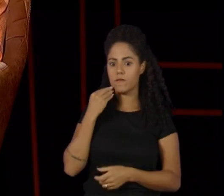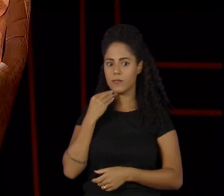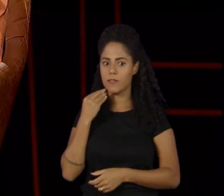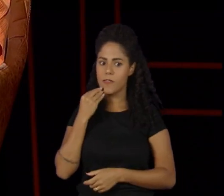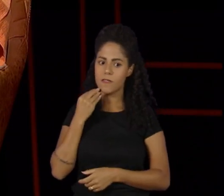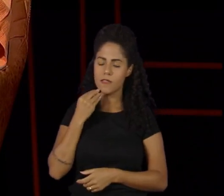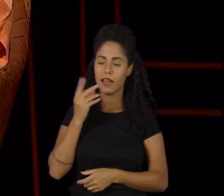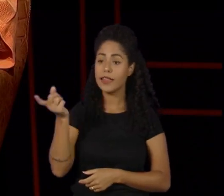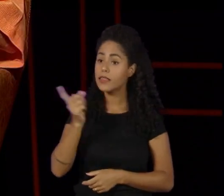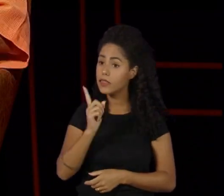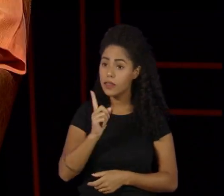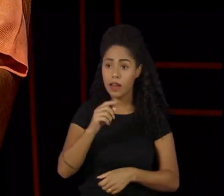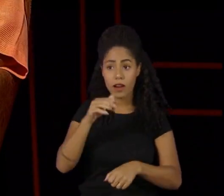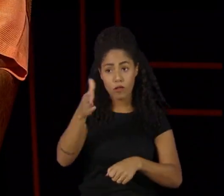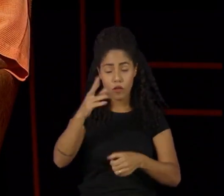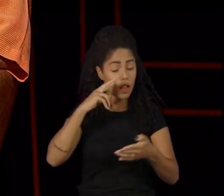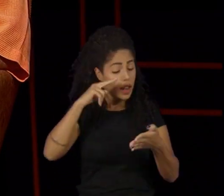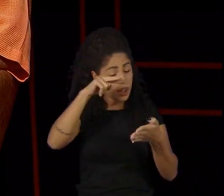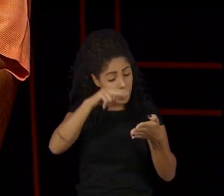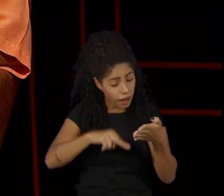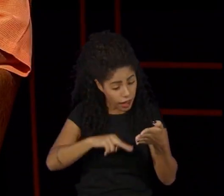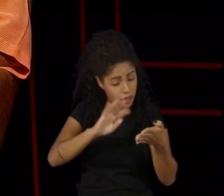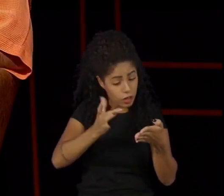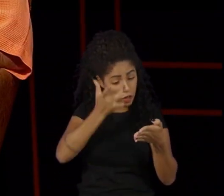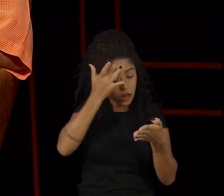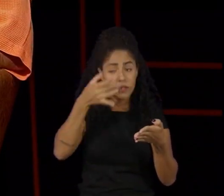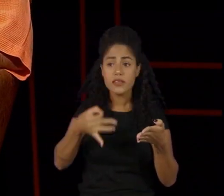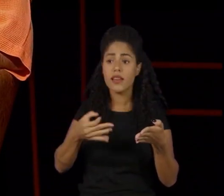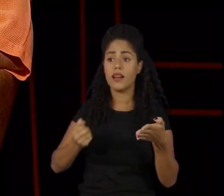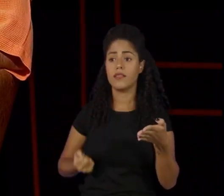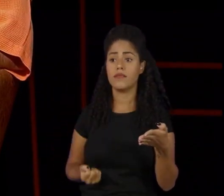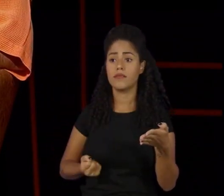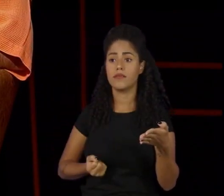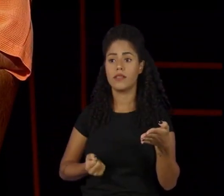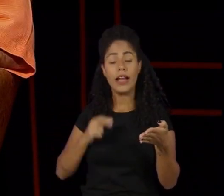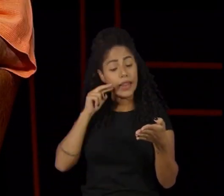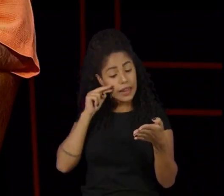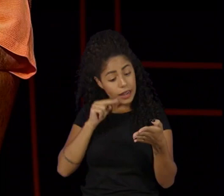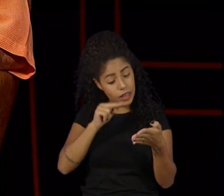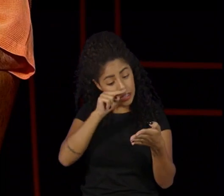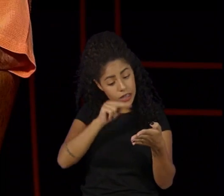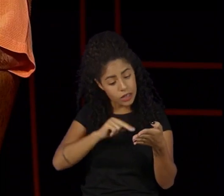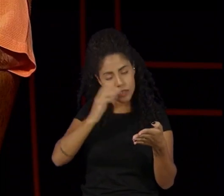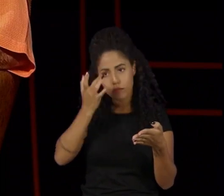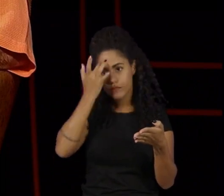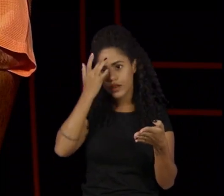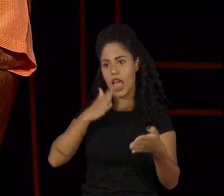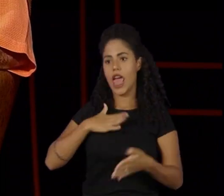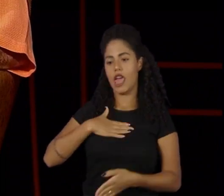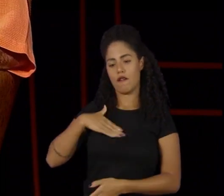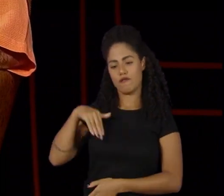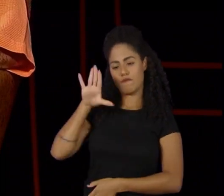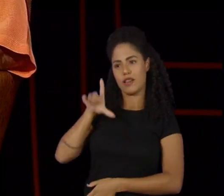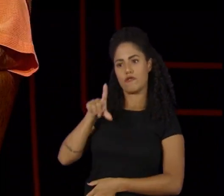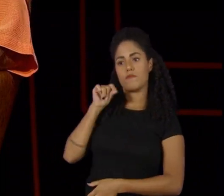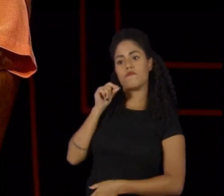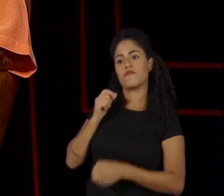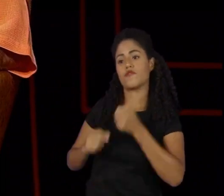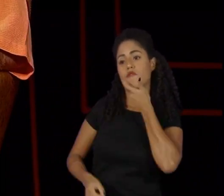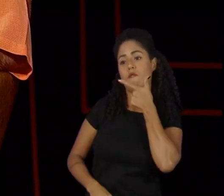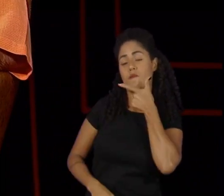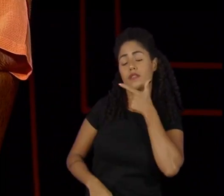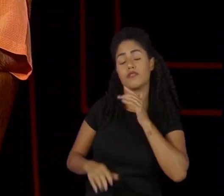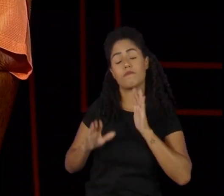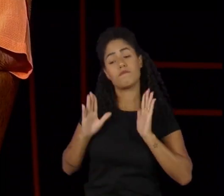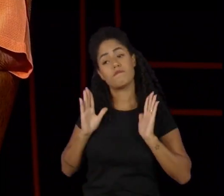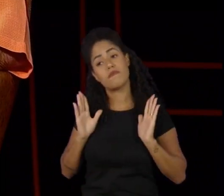Faz o que está escrito, cara, e que vai dar certo. Uhum. Entendeu? Eu prefiro a comédia. Mas